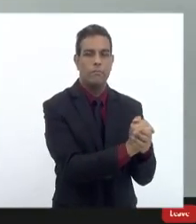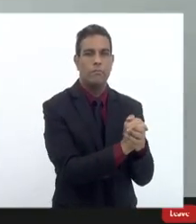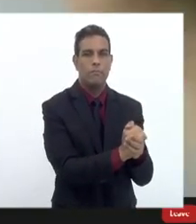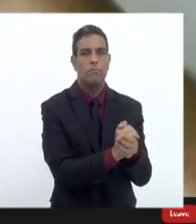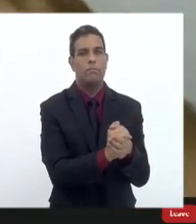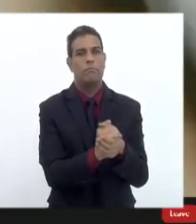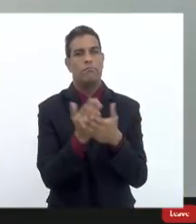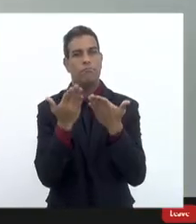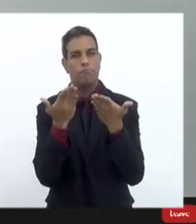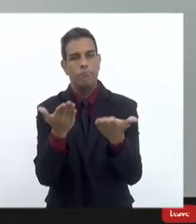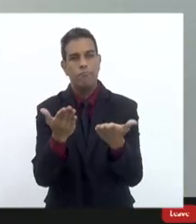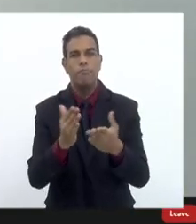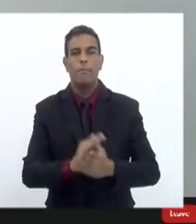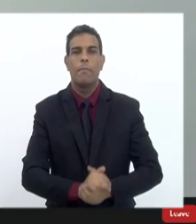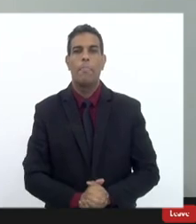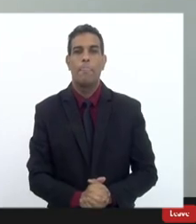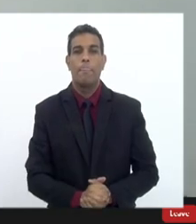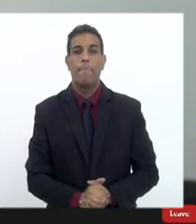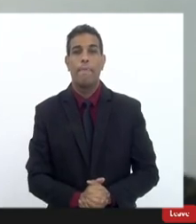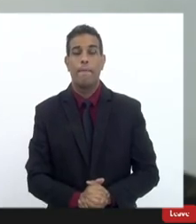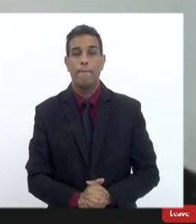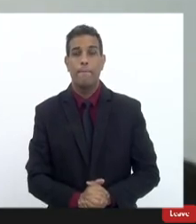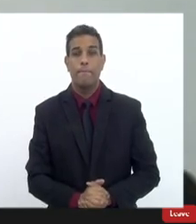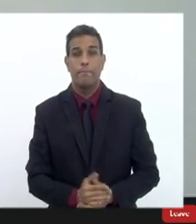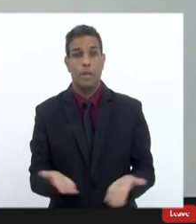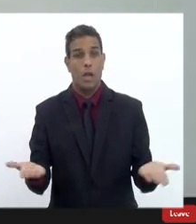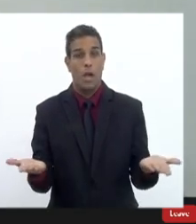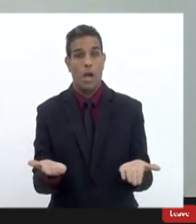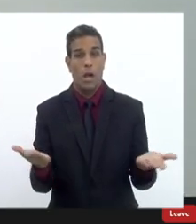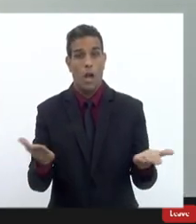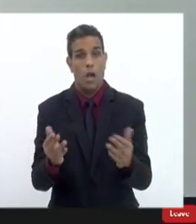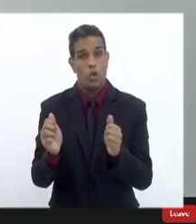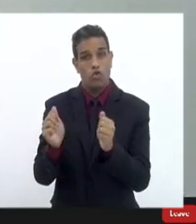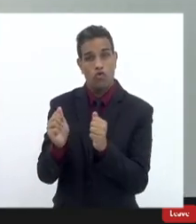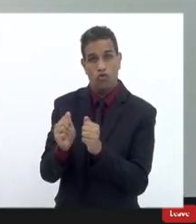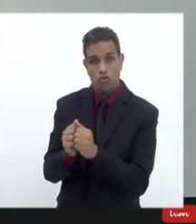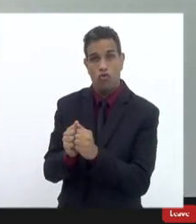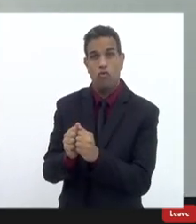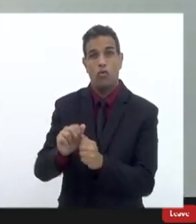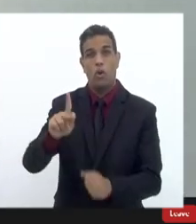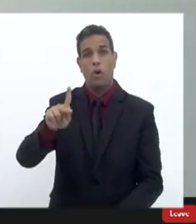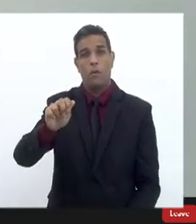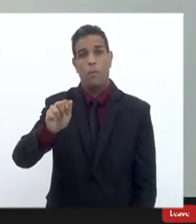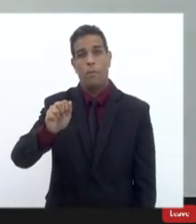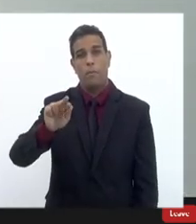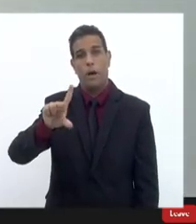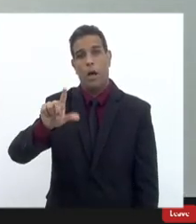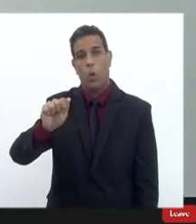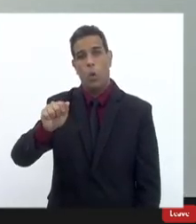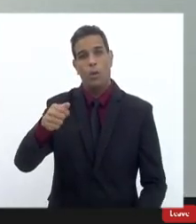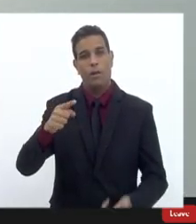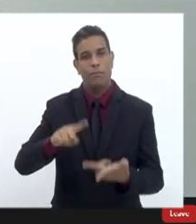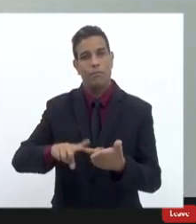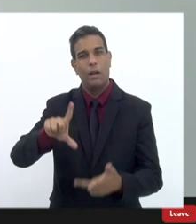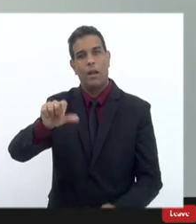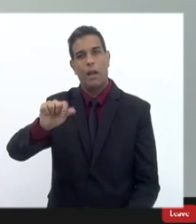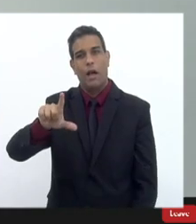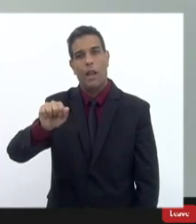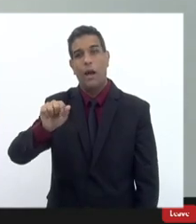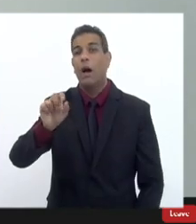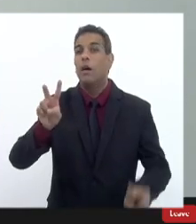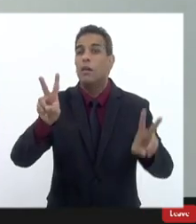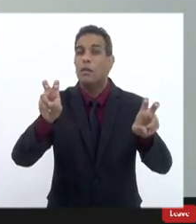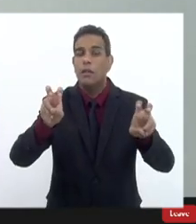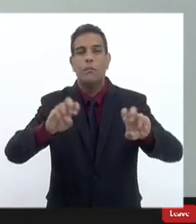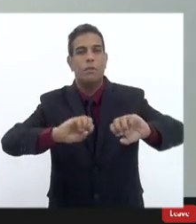os melhores cumprimentos da Defensoria Pública. Eu estou aqui com minhas colegas Paola e Lara. O tema da educação em geral